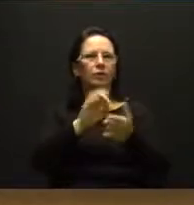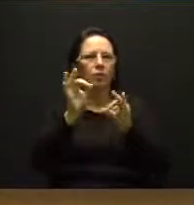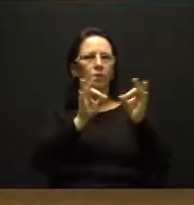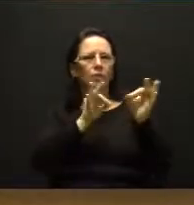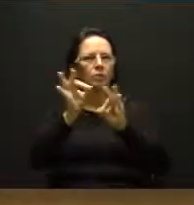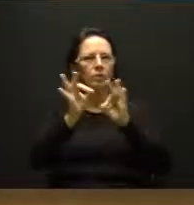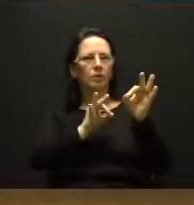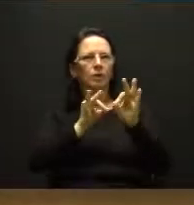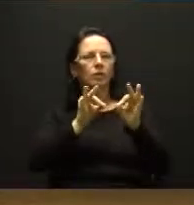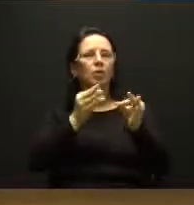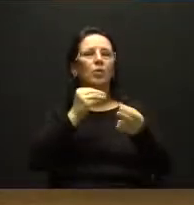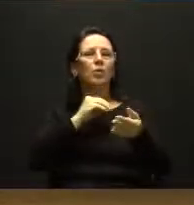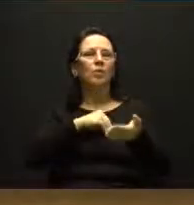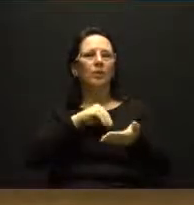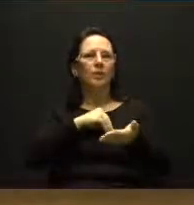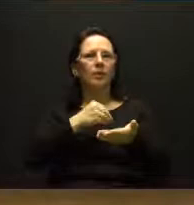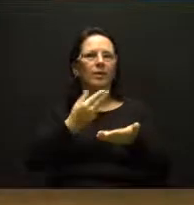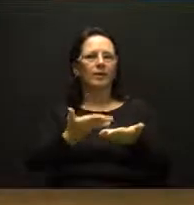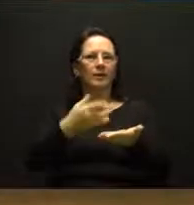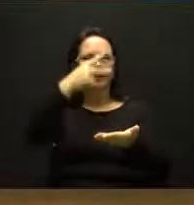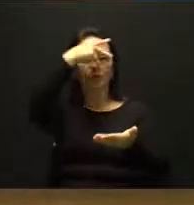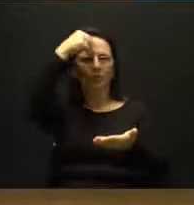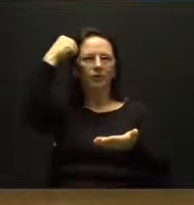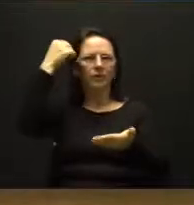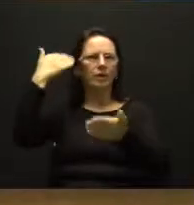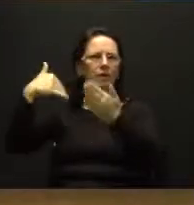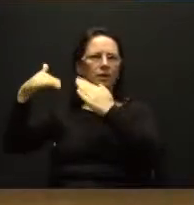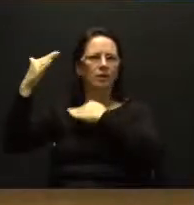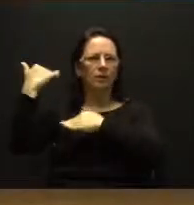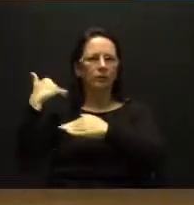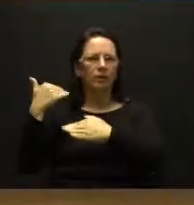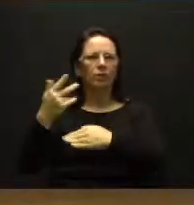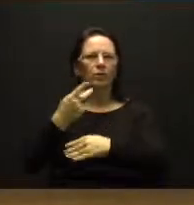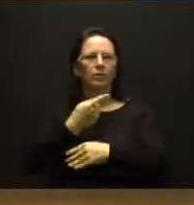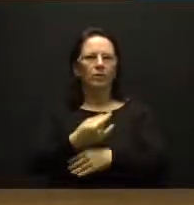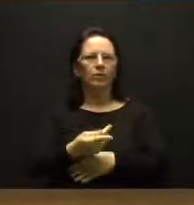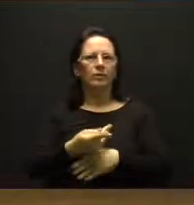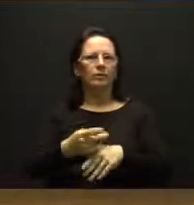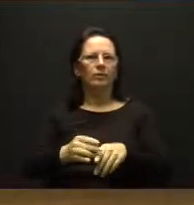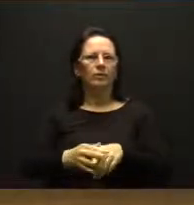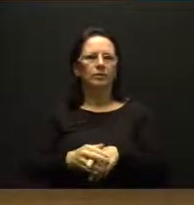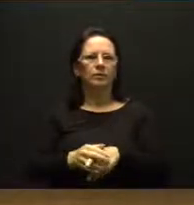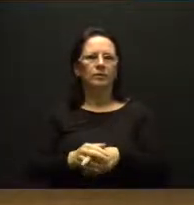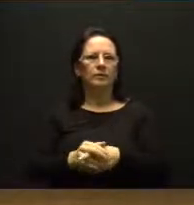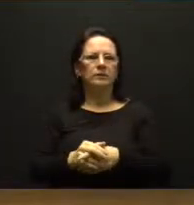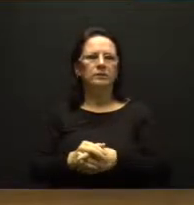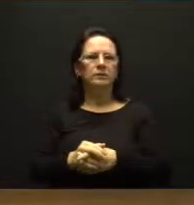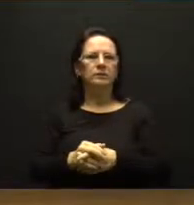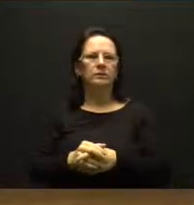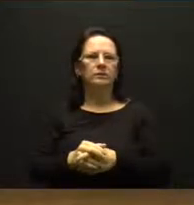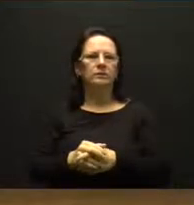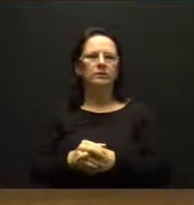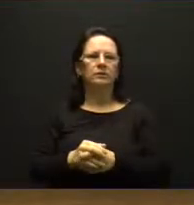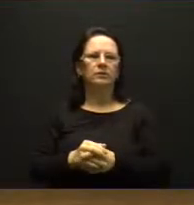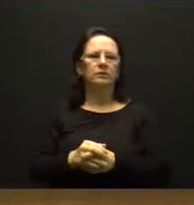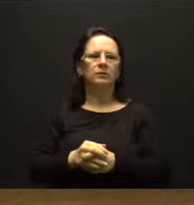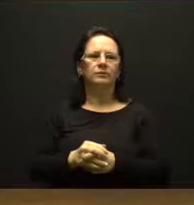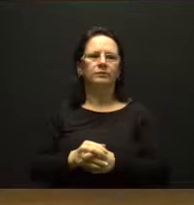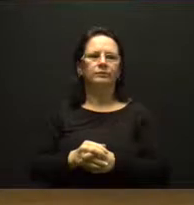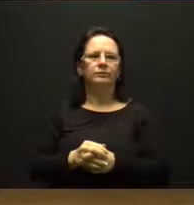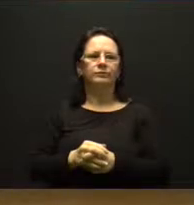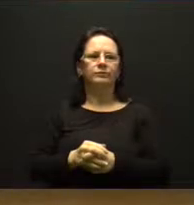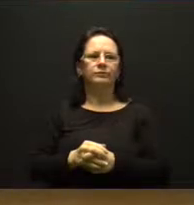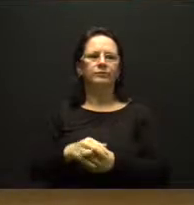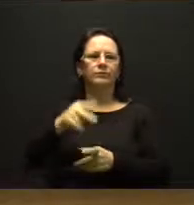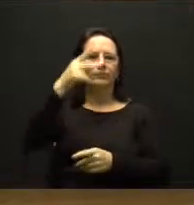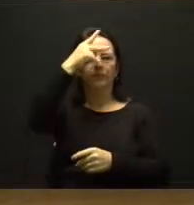pagamento onde o prefeito nos falou a semana passada e isso eu passei para o rio para que falasse com ele justamente nesse sentido